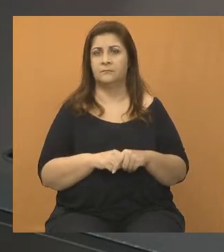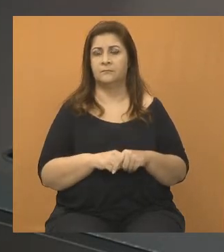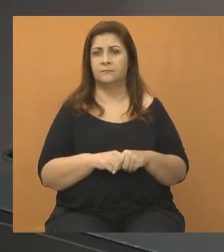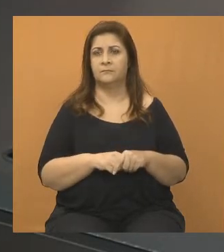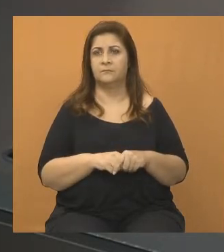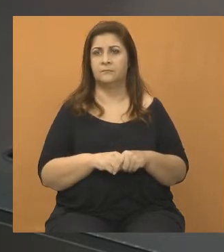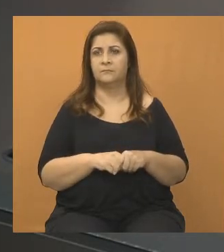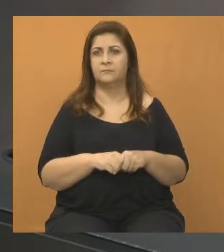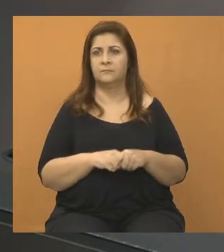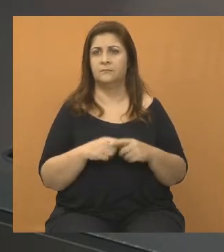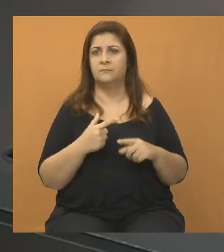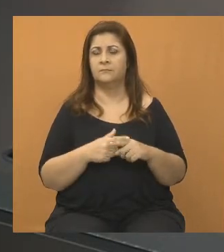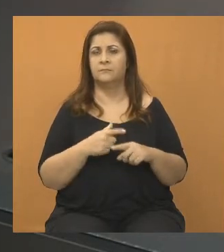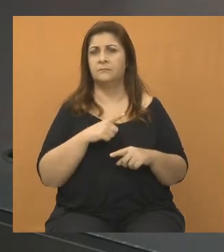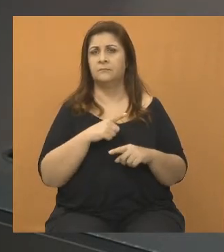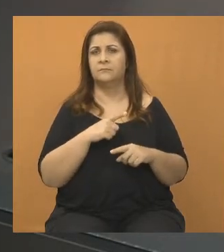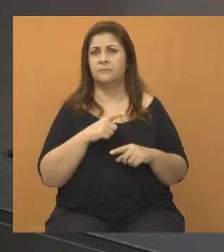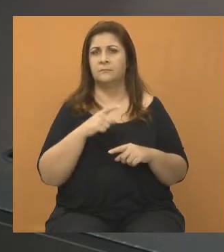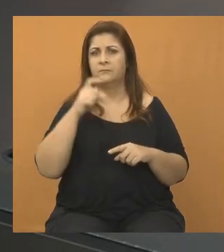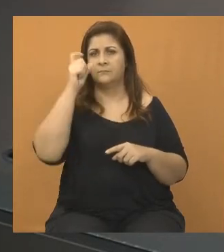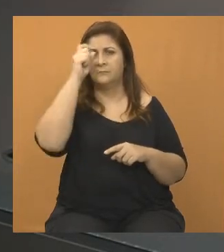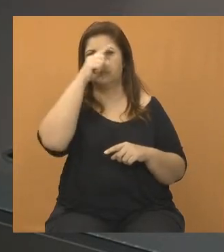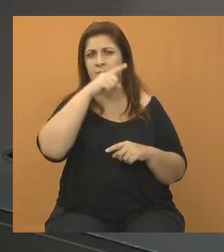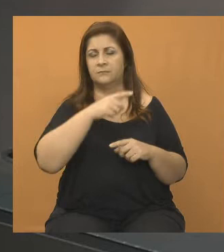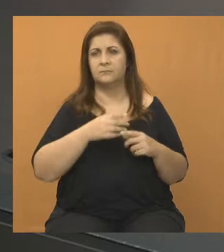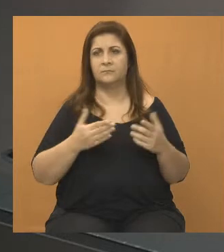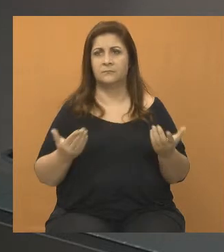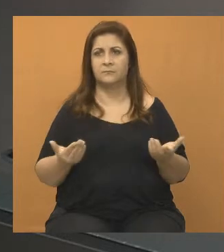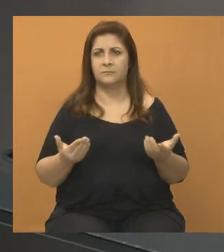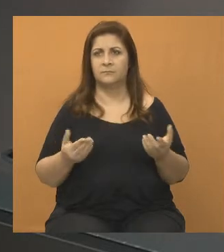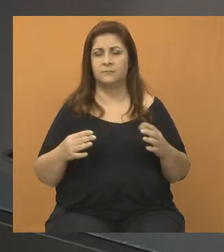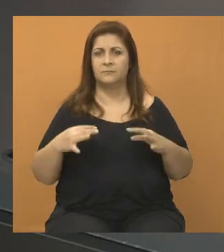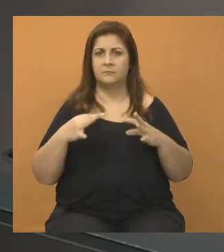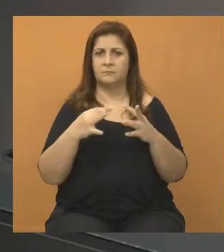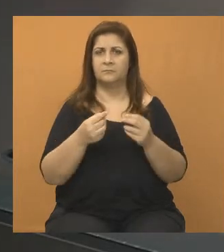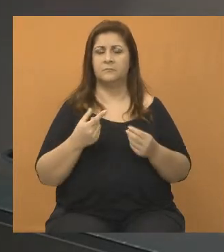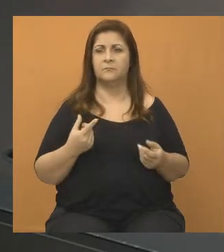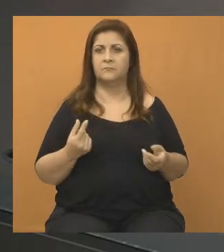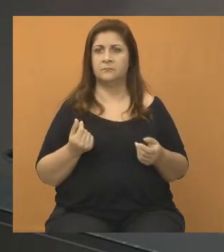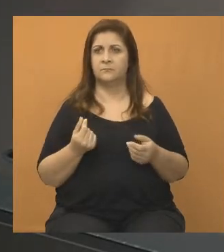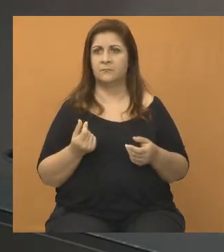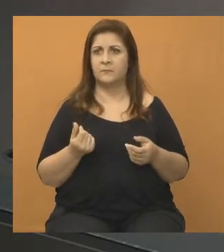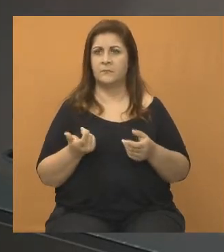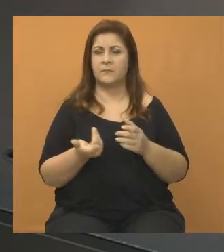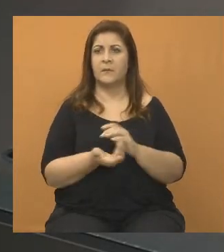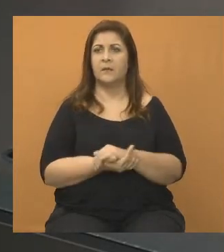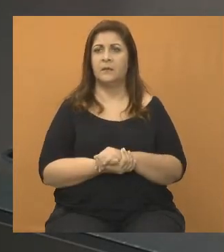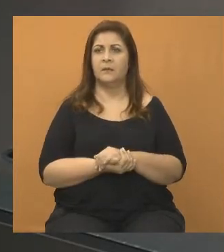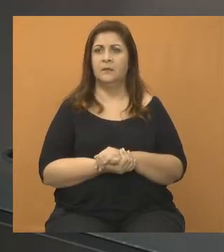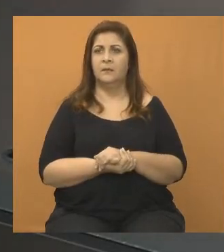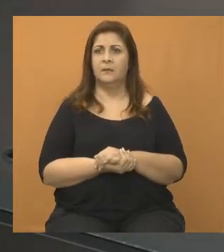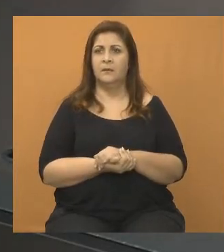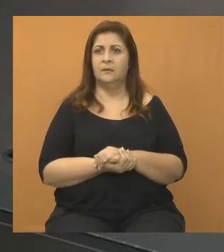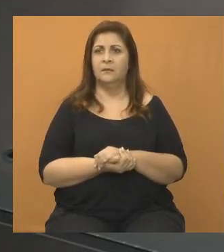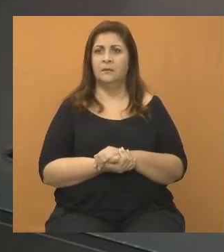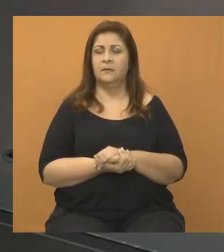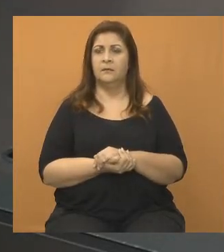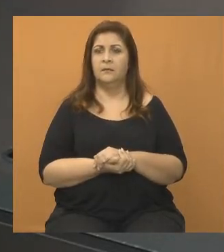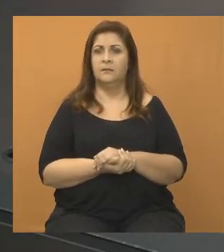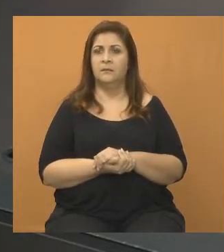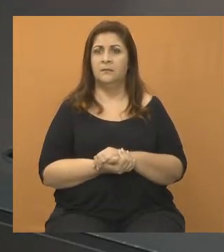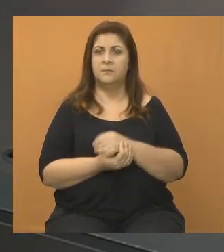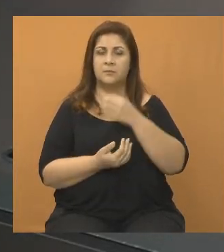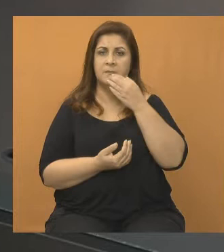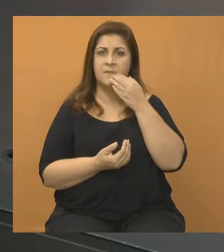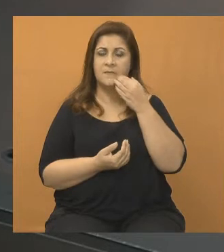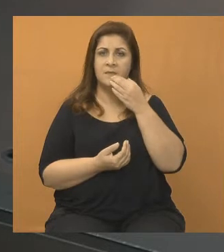por que tem uma dificuldade tão grande, né, de repente, com todo esse montante de dinheiro, em